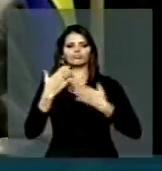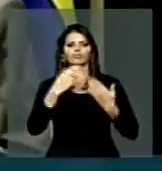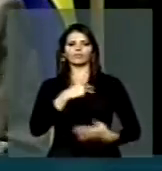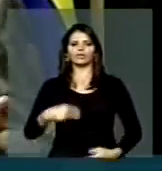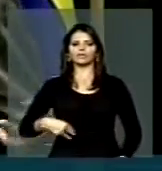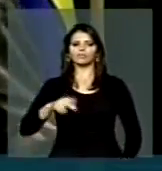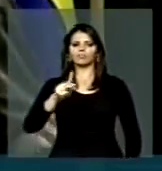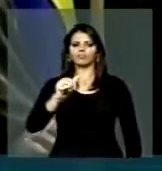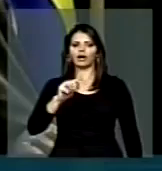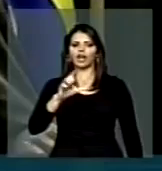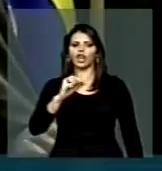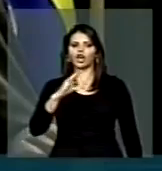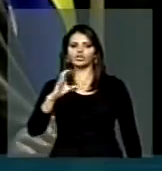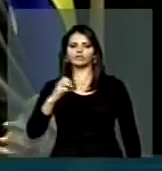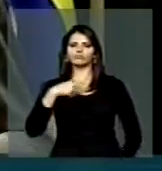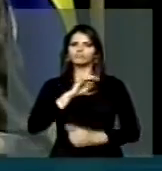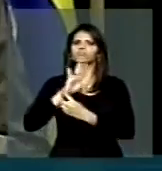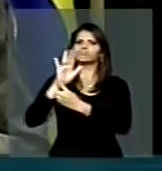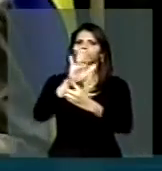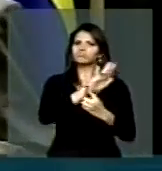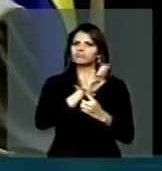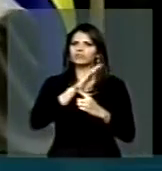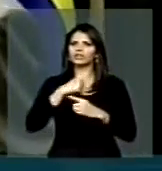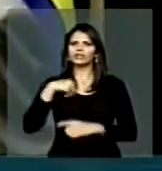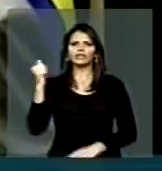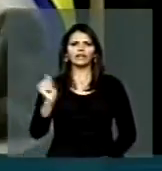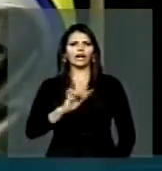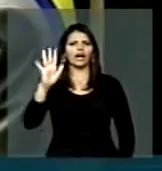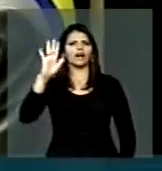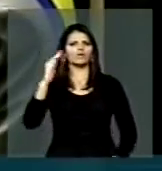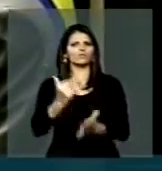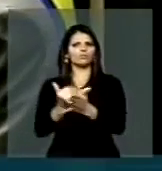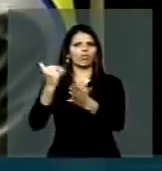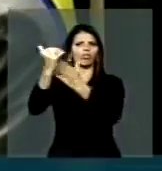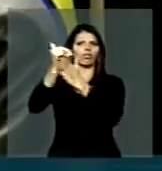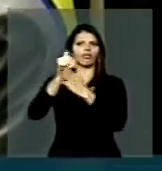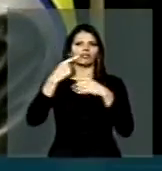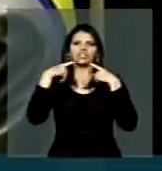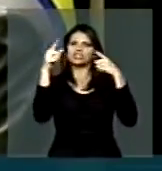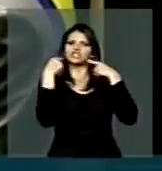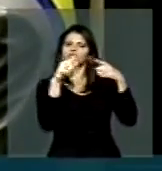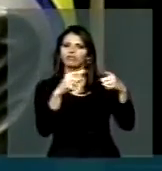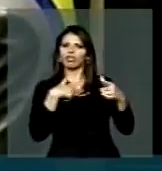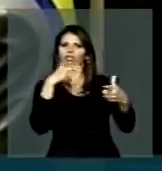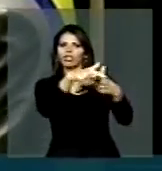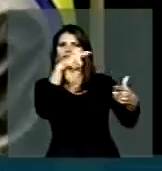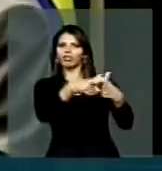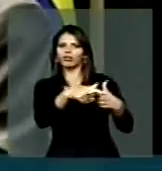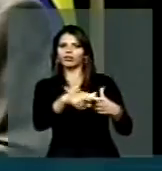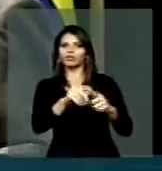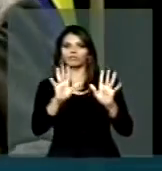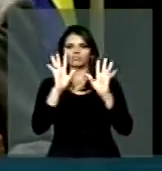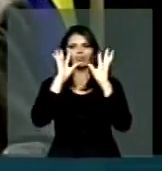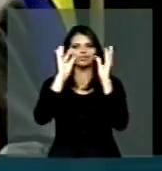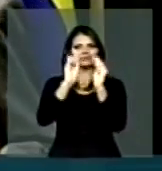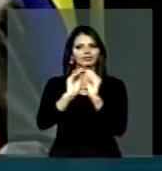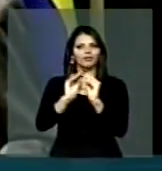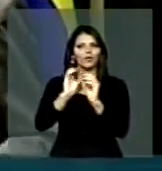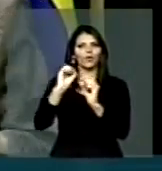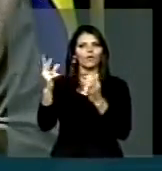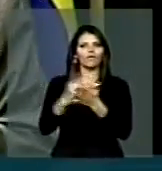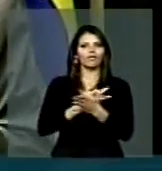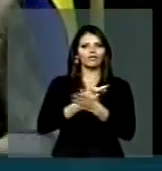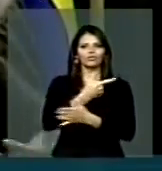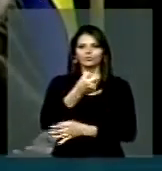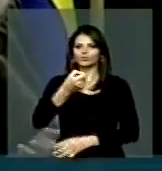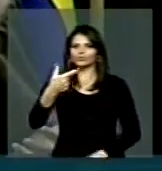anunciou um superávit altíssimo. Eles sempre criticaram o superávit, mas ainda bem que perceberam que ou fariam isso, ou que tinha acontecido no ano